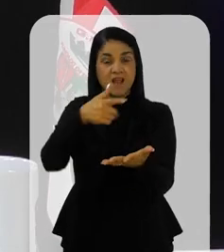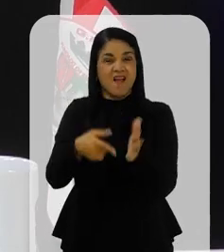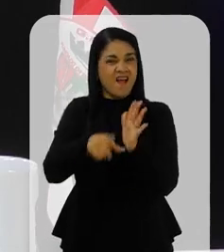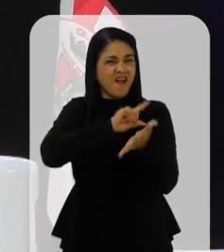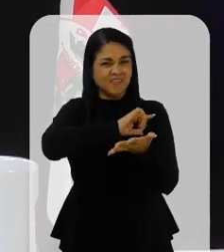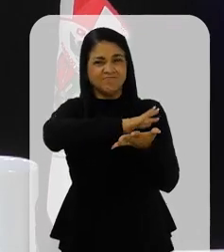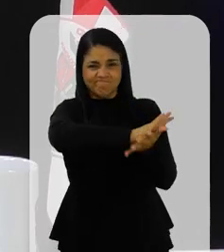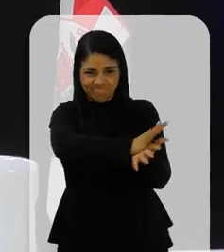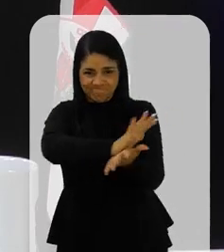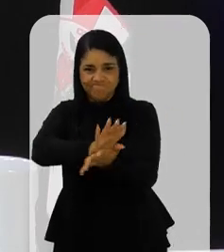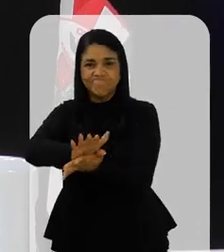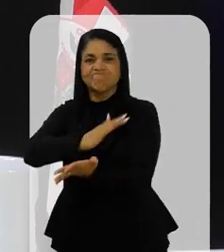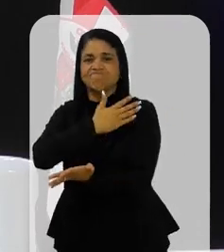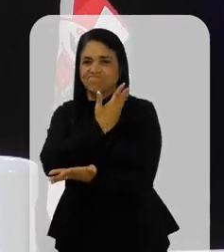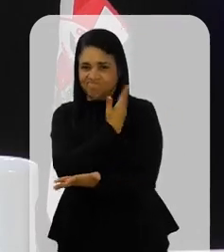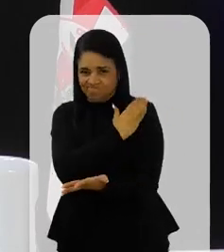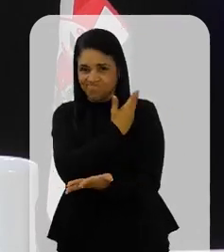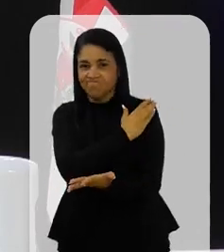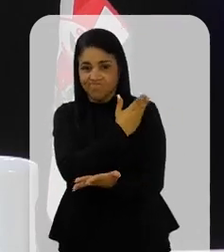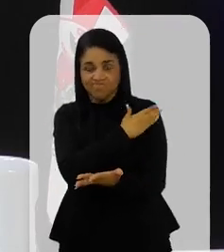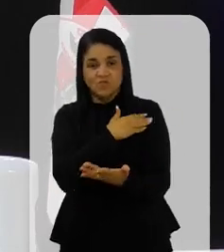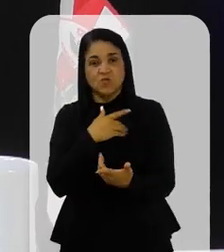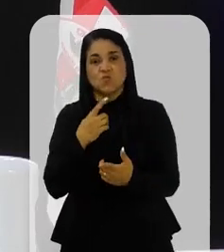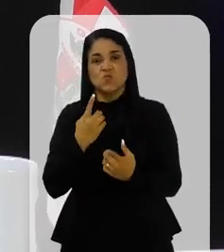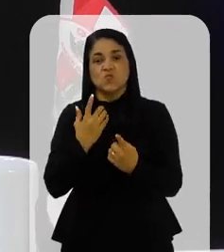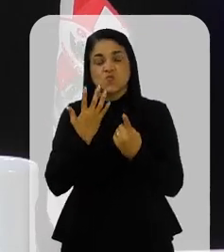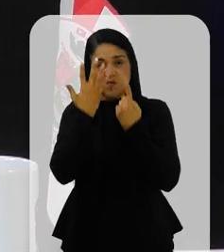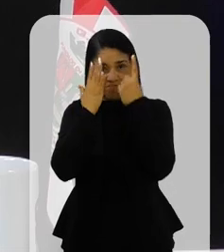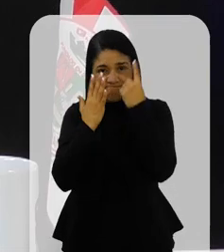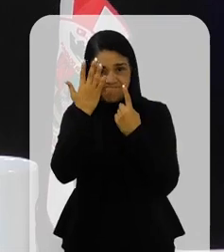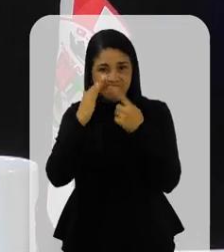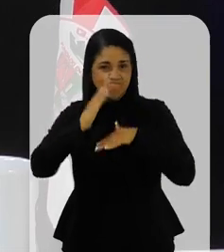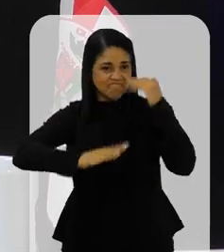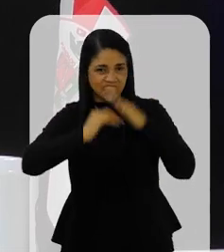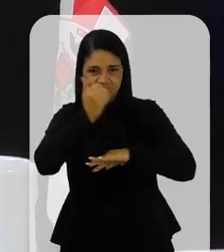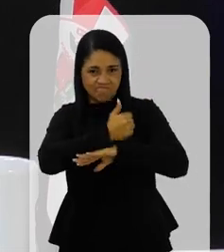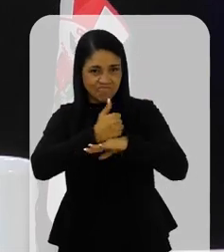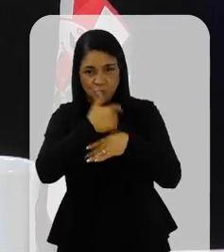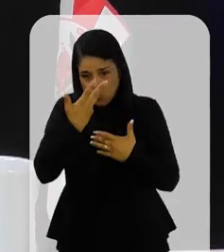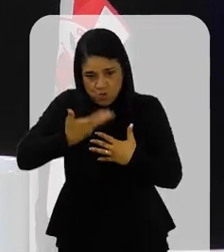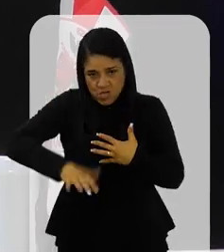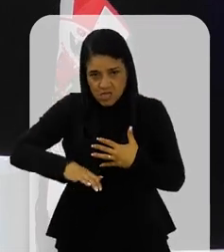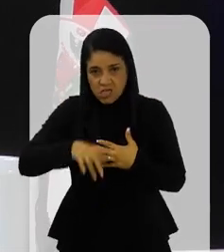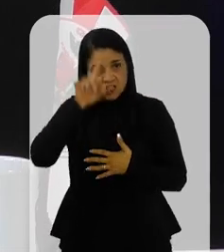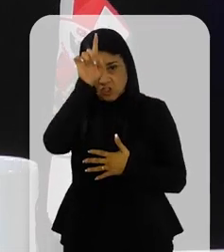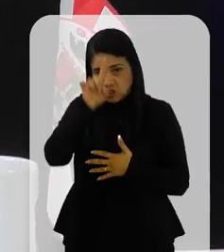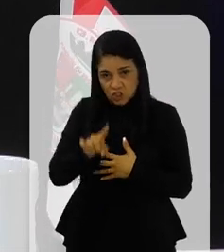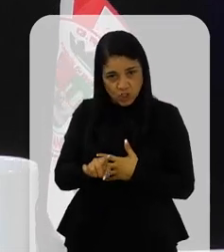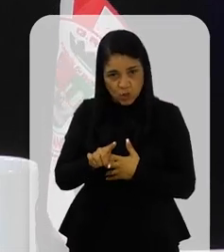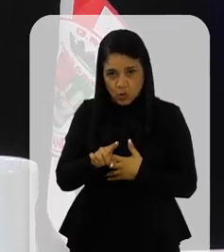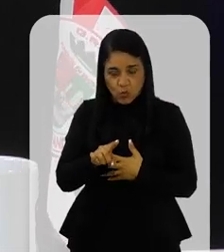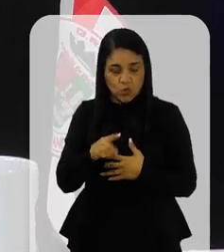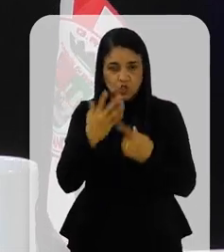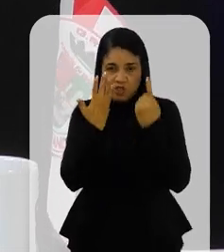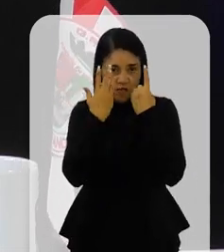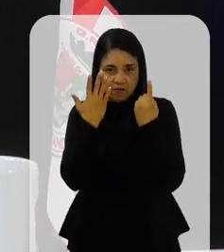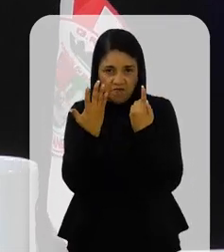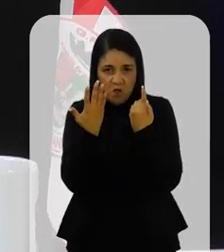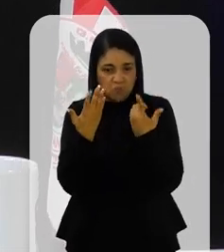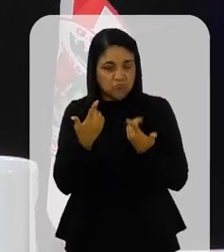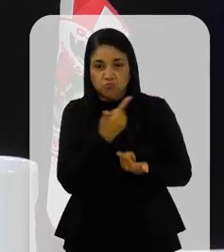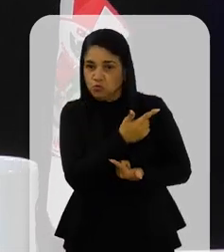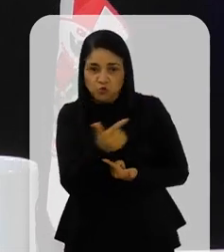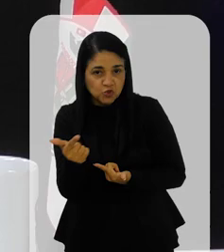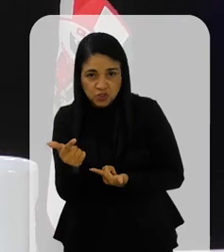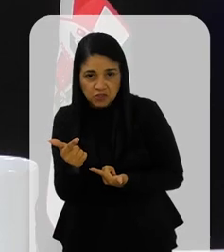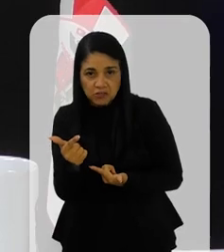antigamente você sabe que era um preconceito, o carnavalesco não queria, não tinha diretor de carnaval como tem